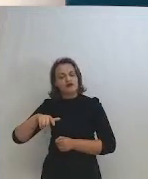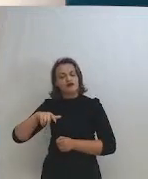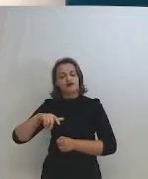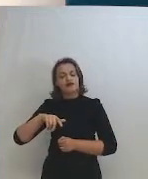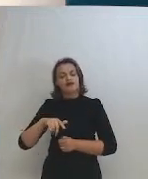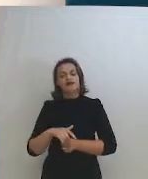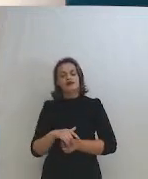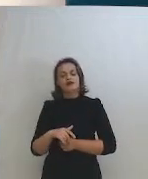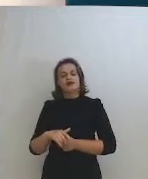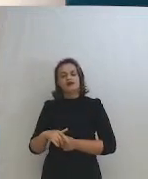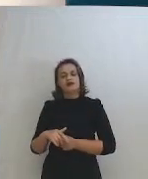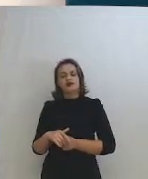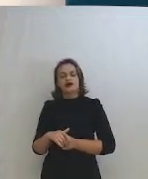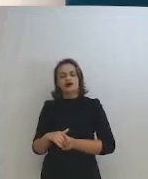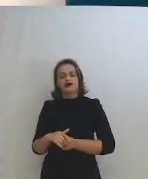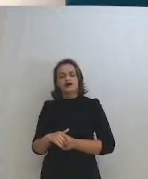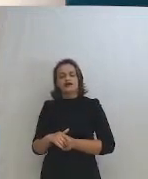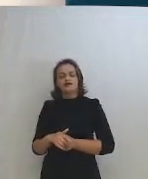da cautela